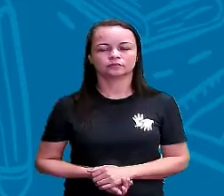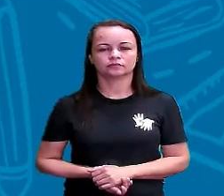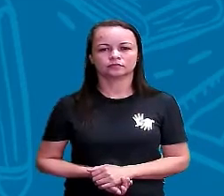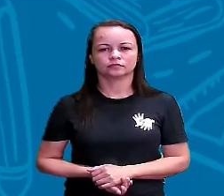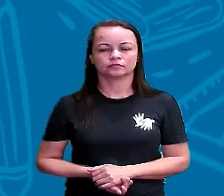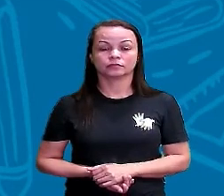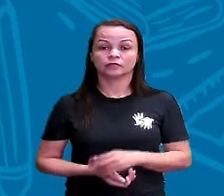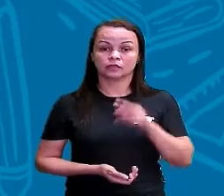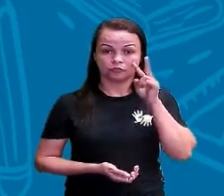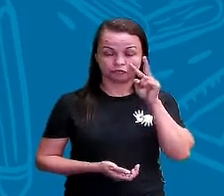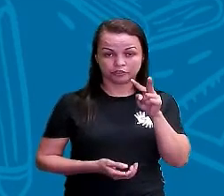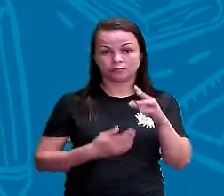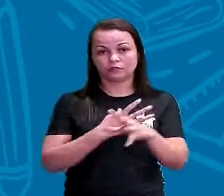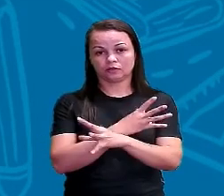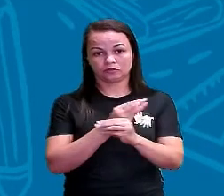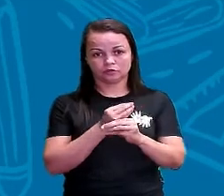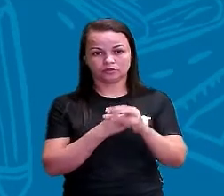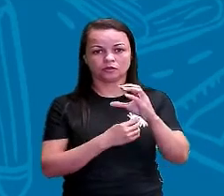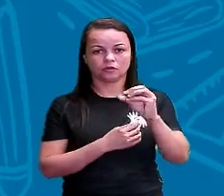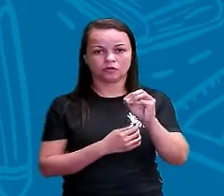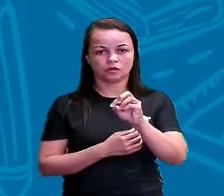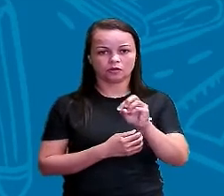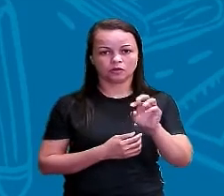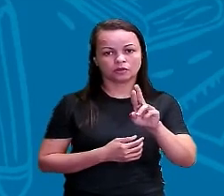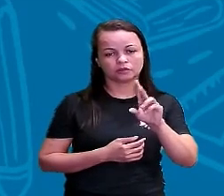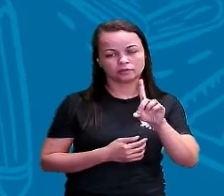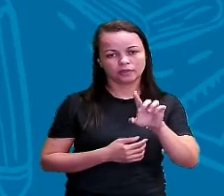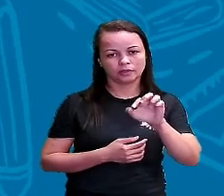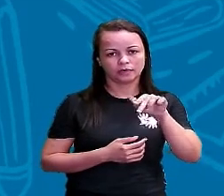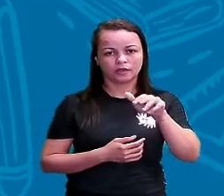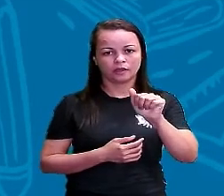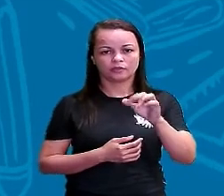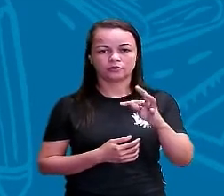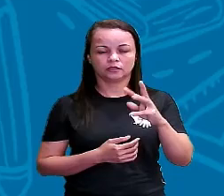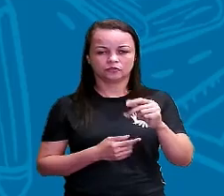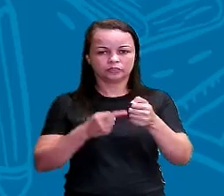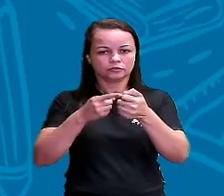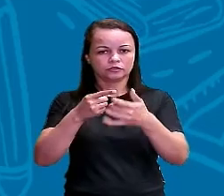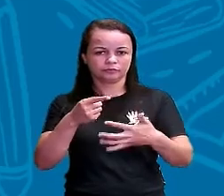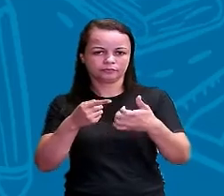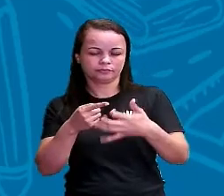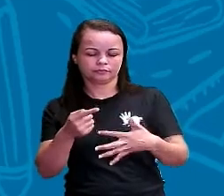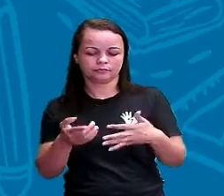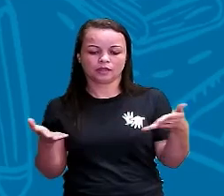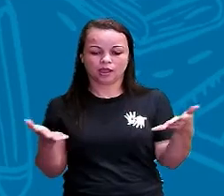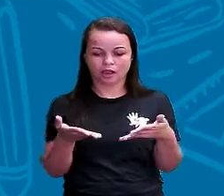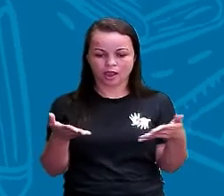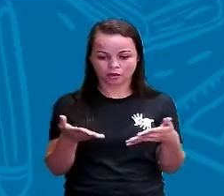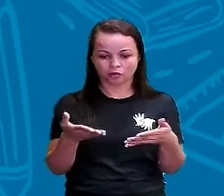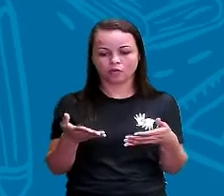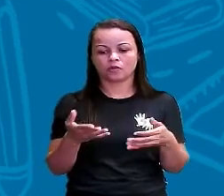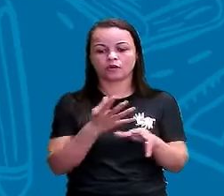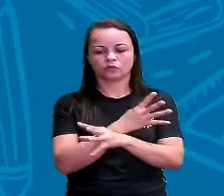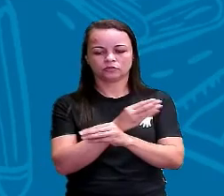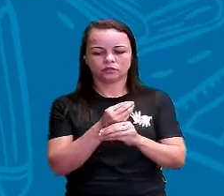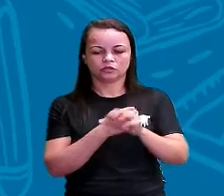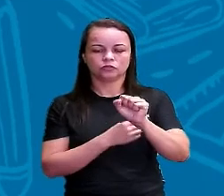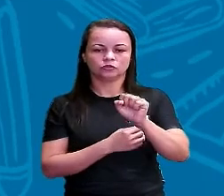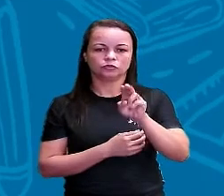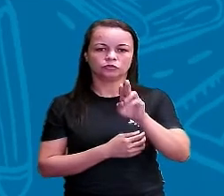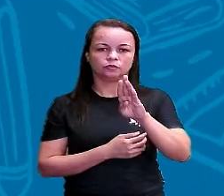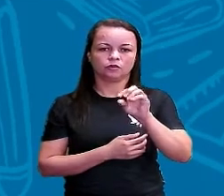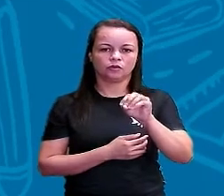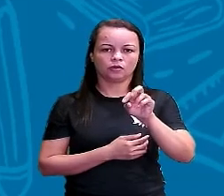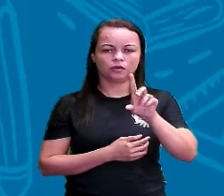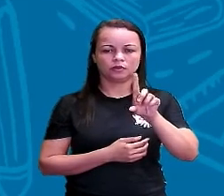Então, nós vimos aí as conjunções coordenativas, foi as suas classificações. Agora vamos para as conjunções subordinativas.